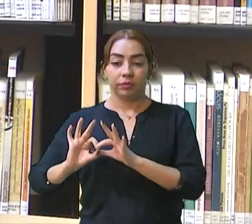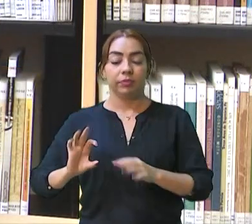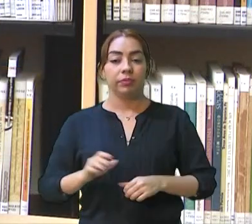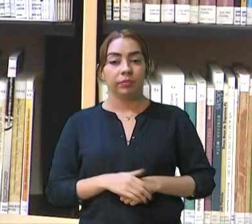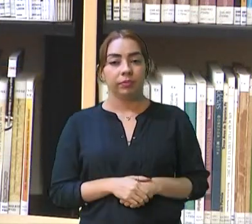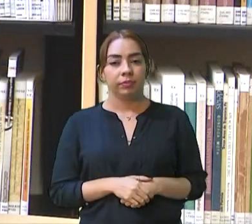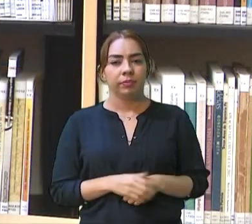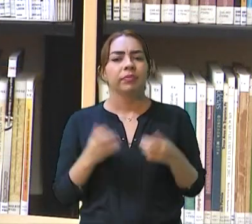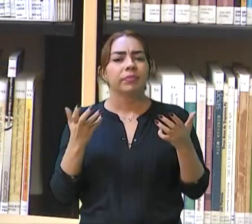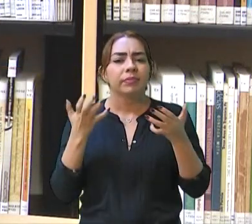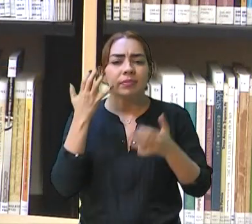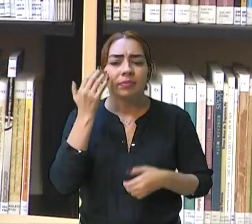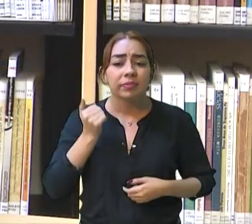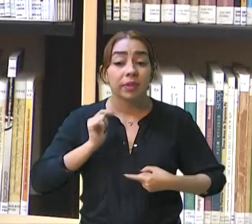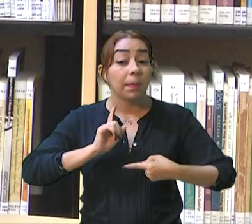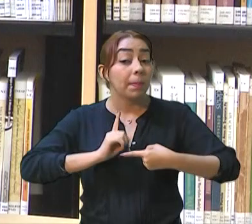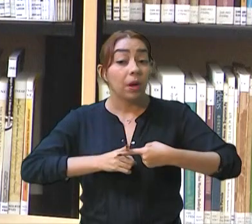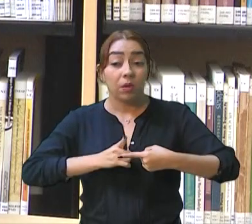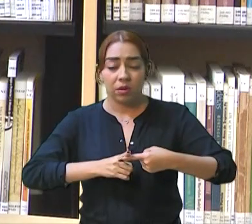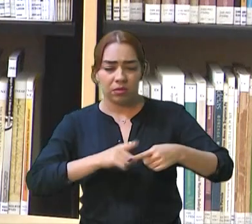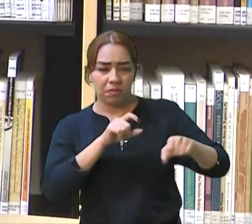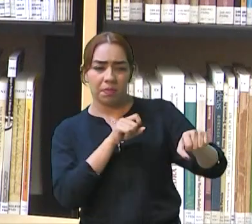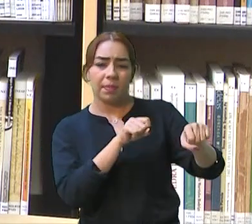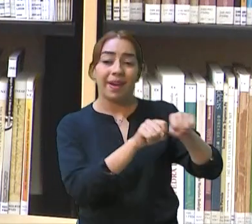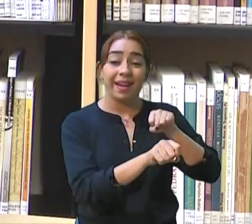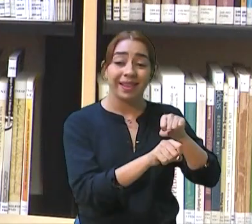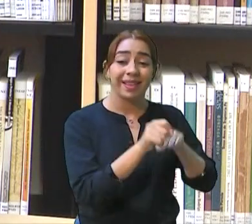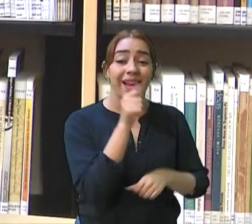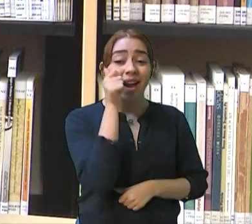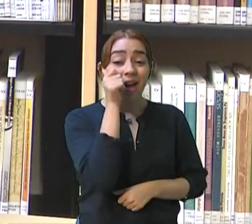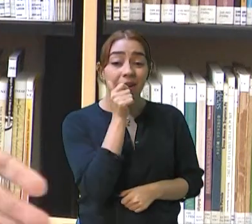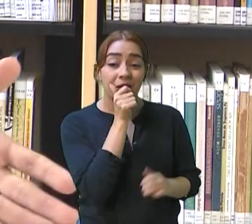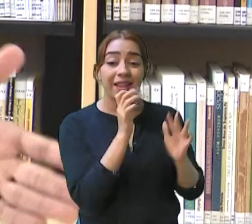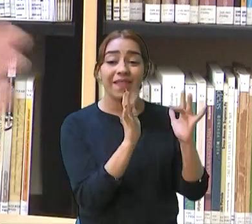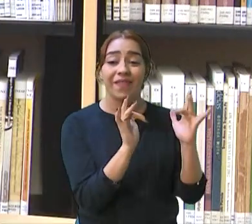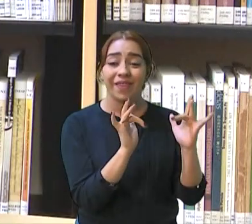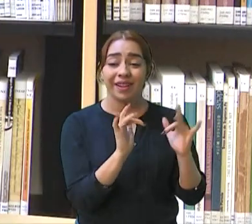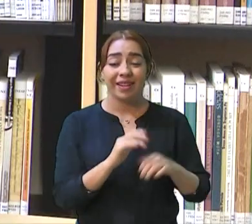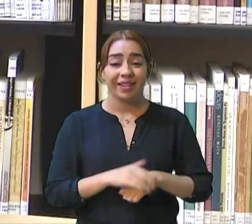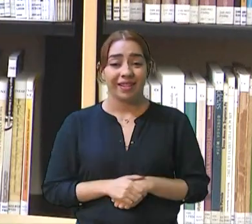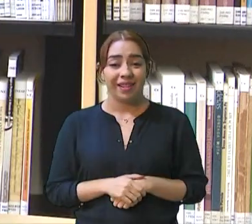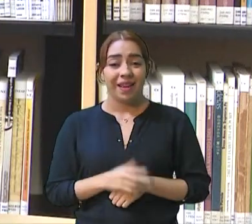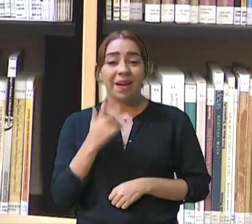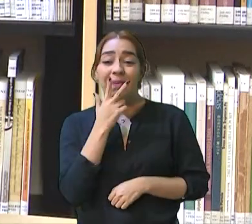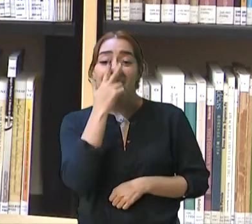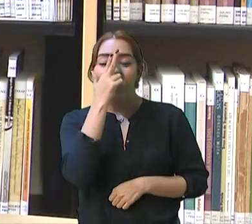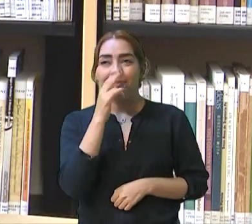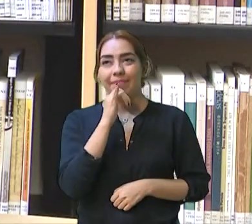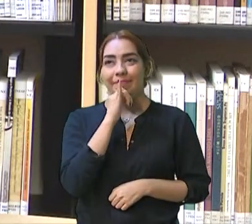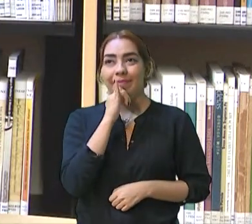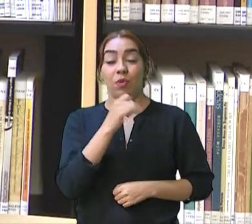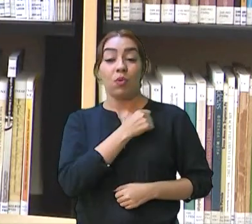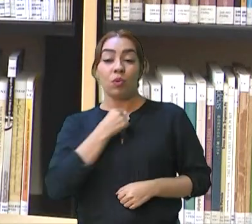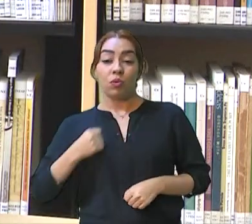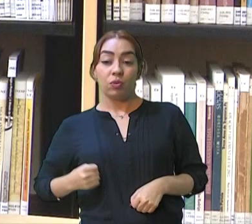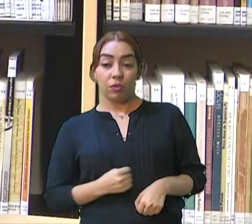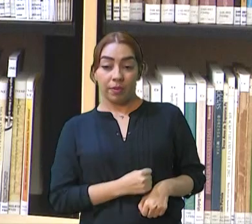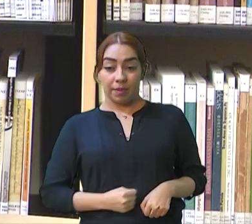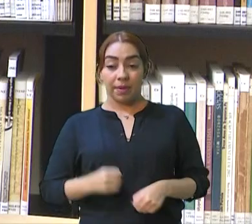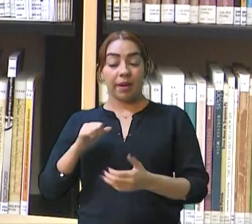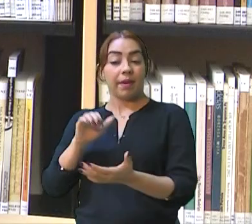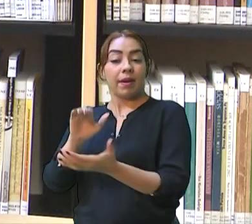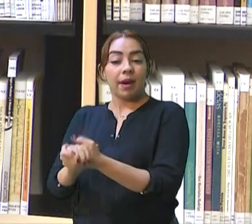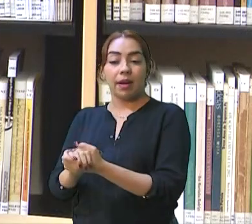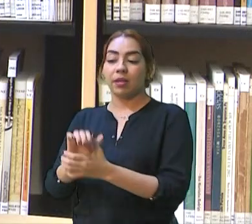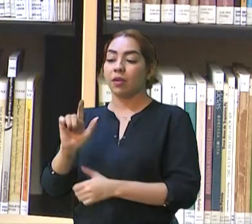motivos do porquê matar a namorada do herói. É como se matasse a Lois Lane, a namorada do Superman. Matar